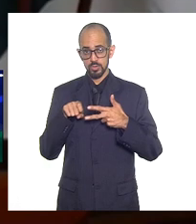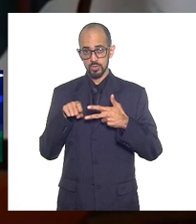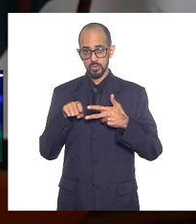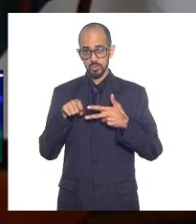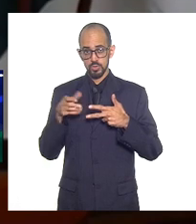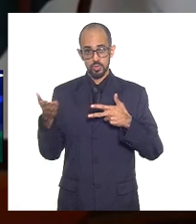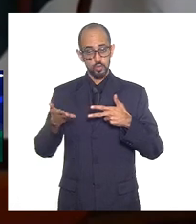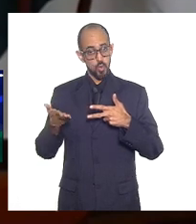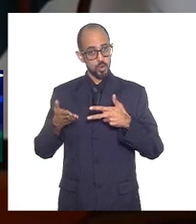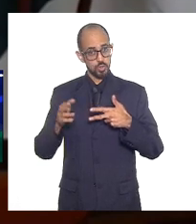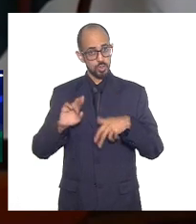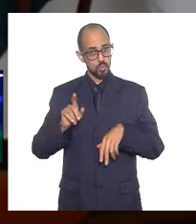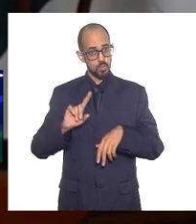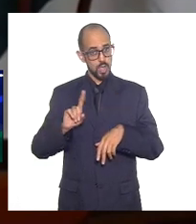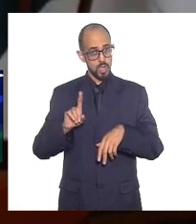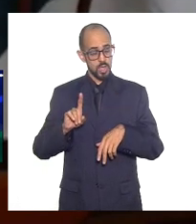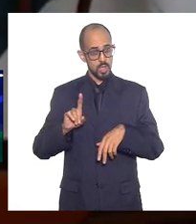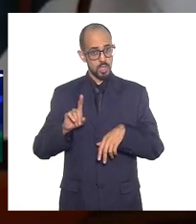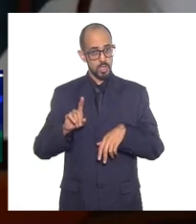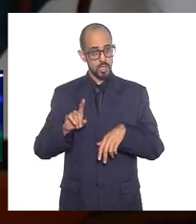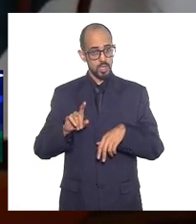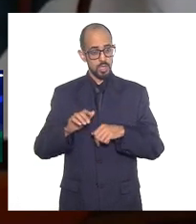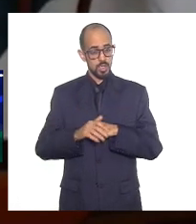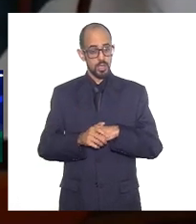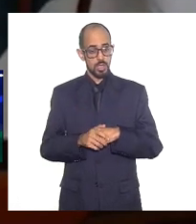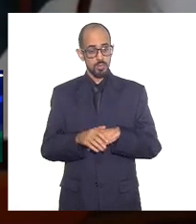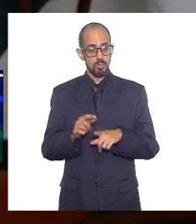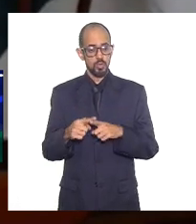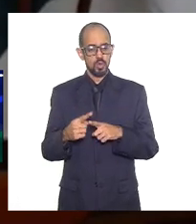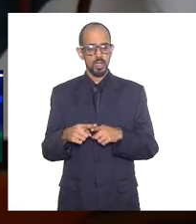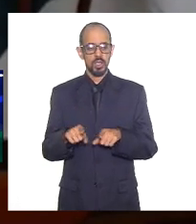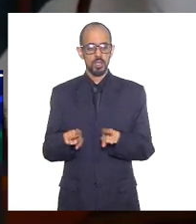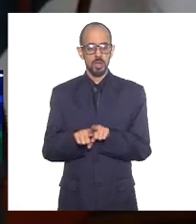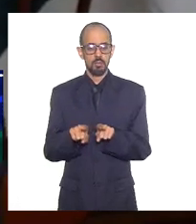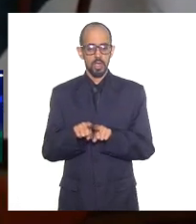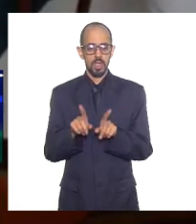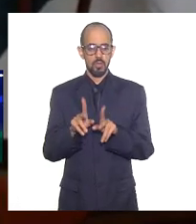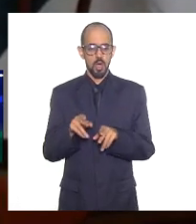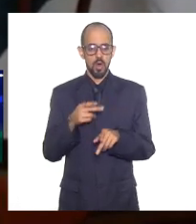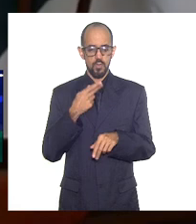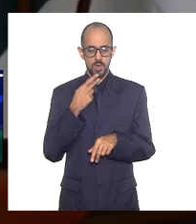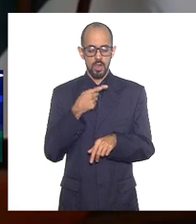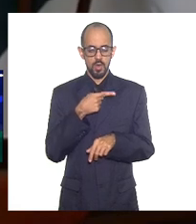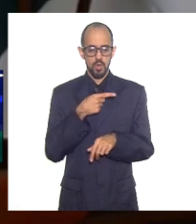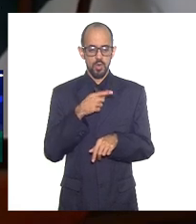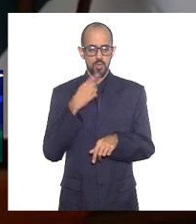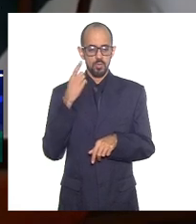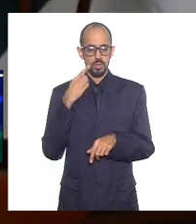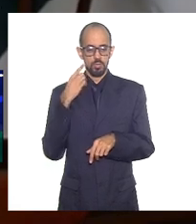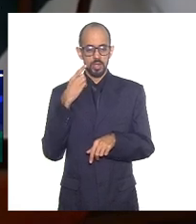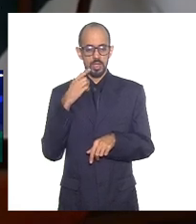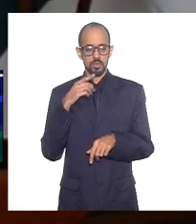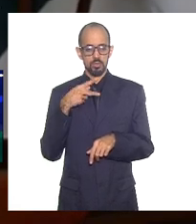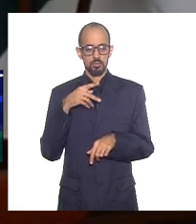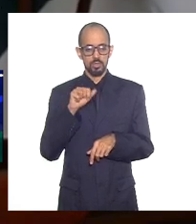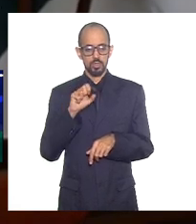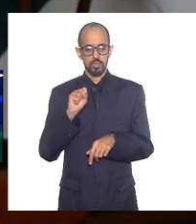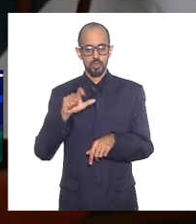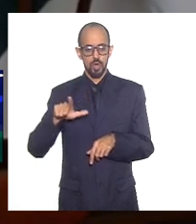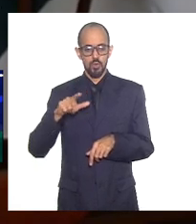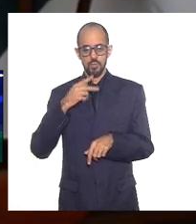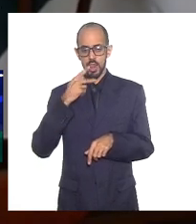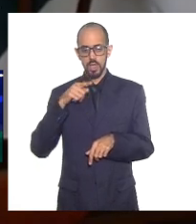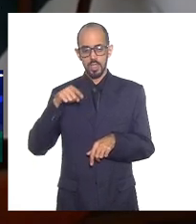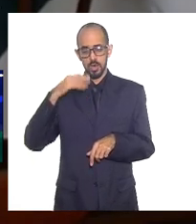não, porque, aliás, como eu ouvi uma deputada do PSOL botar a culpa no governador